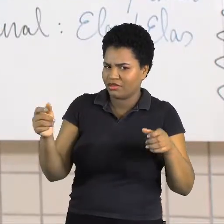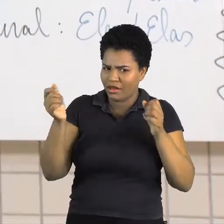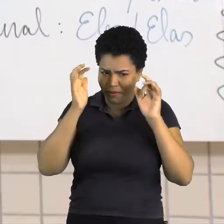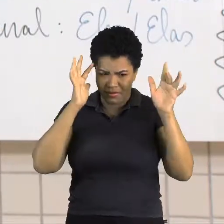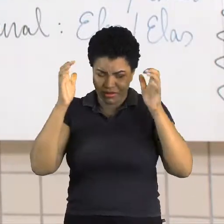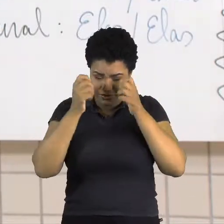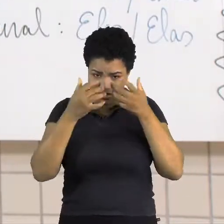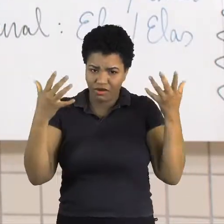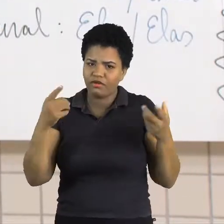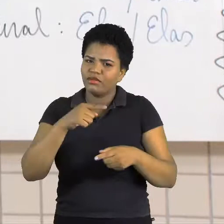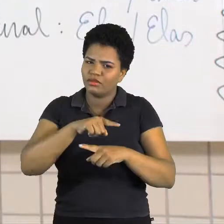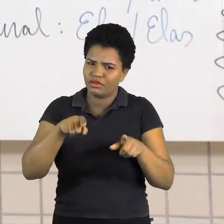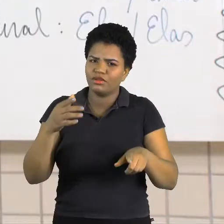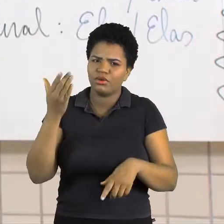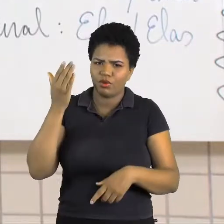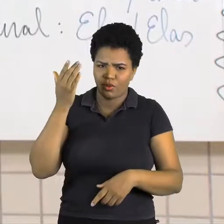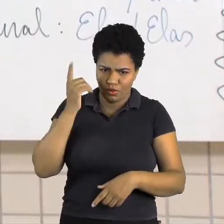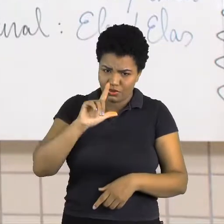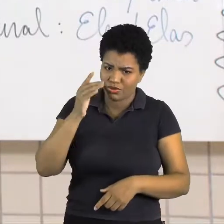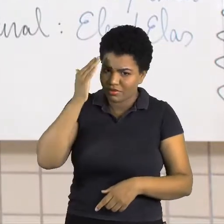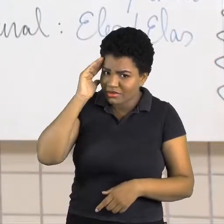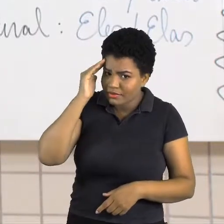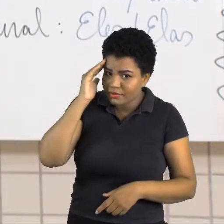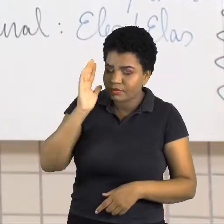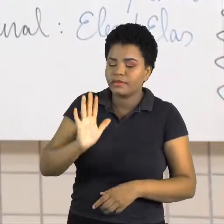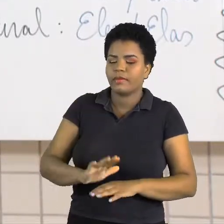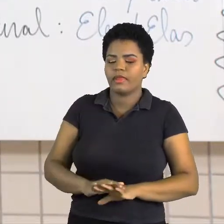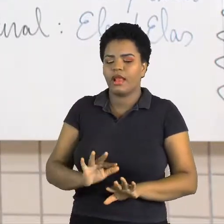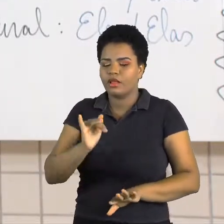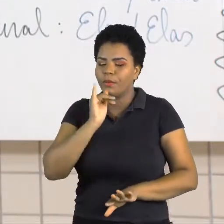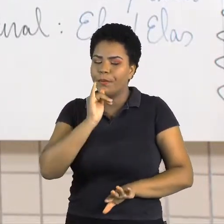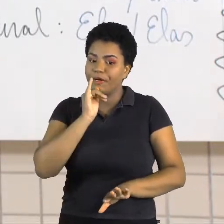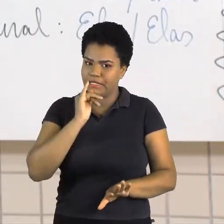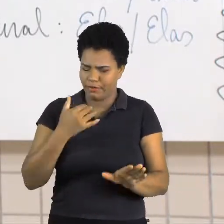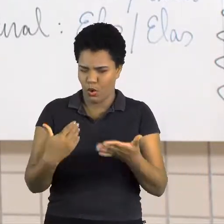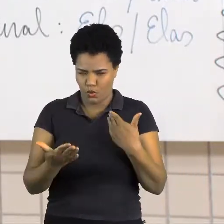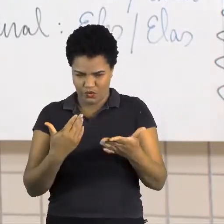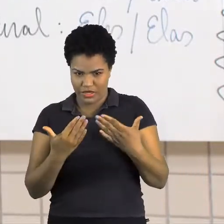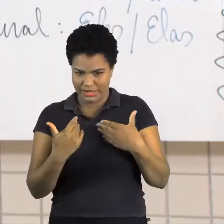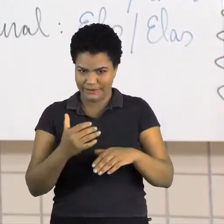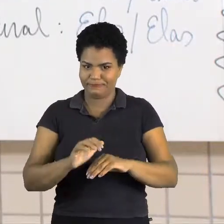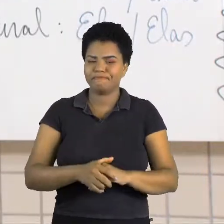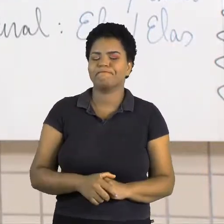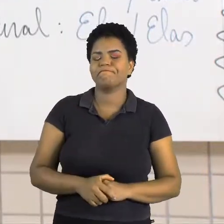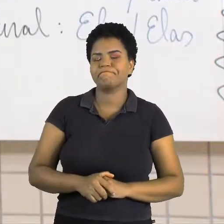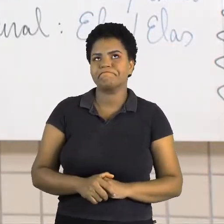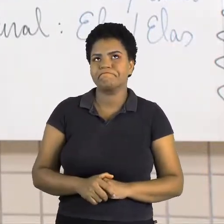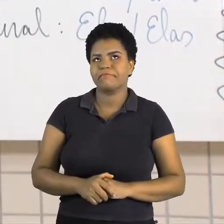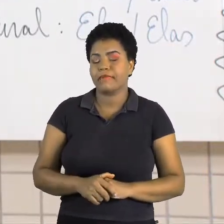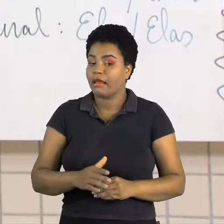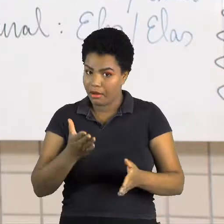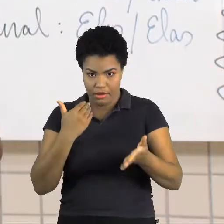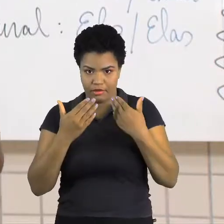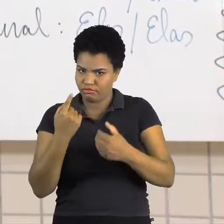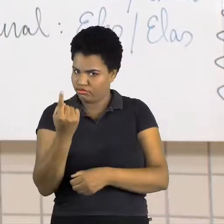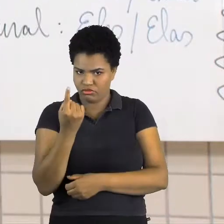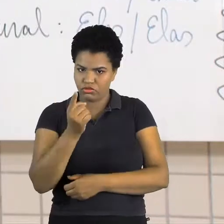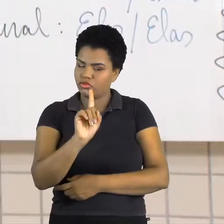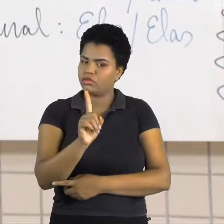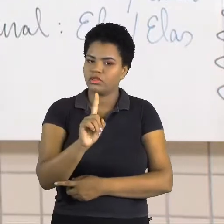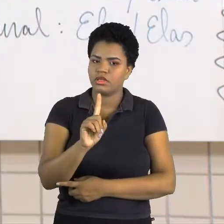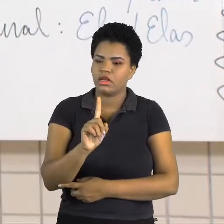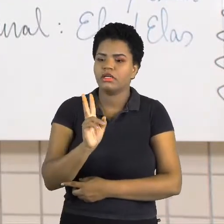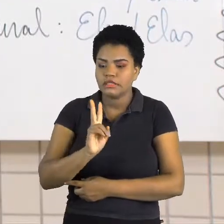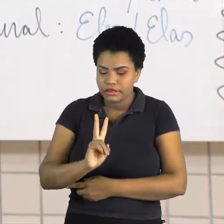conseguindo entender? Então vai lá. Numa situação de conversa, você não conversa sozinho. Então, sempre